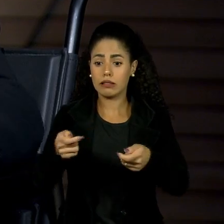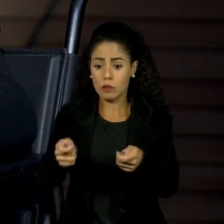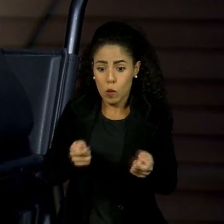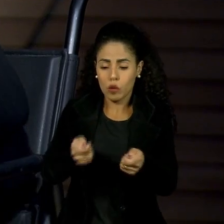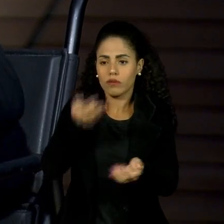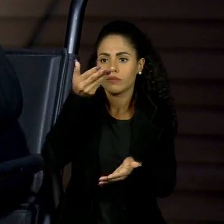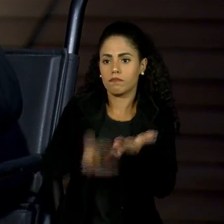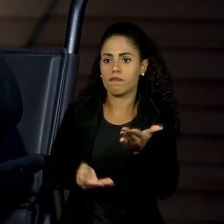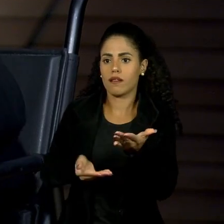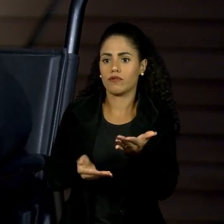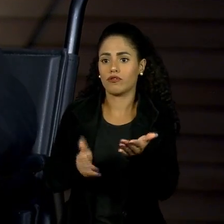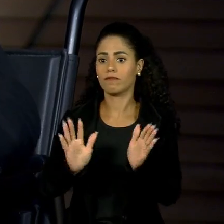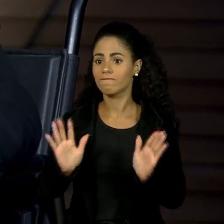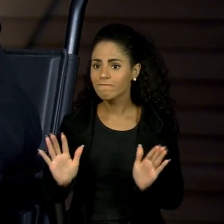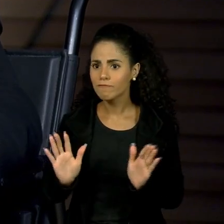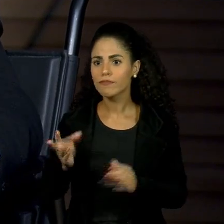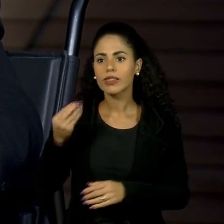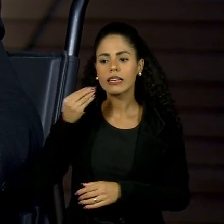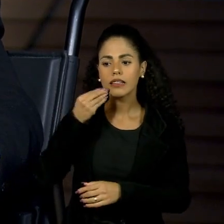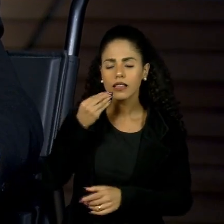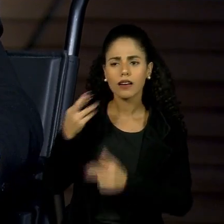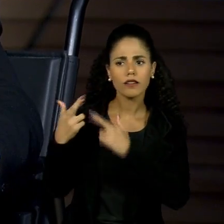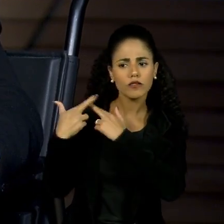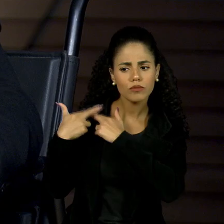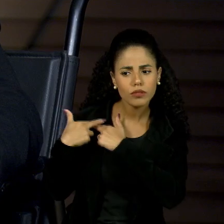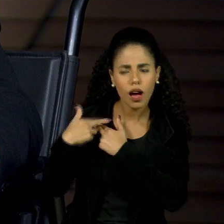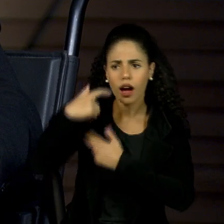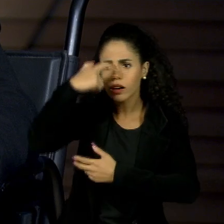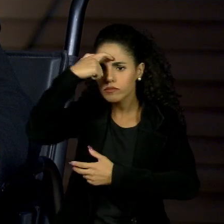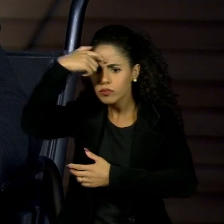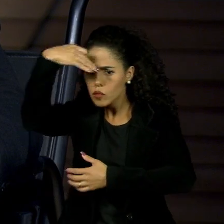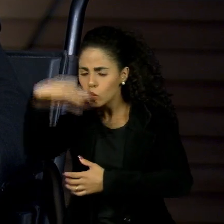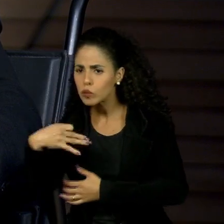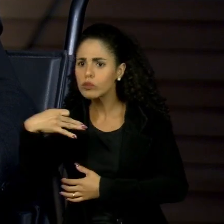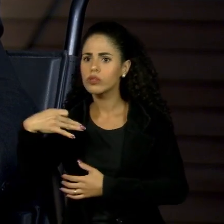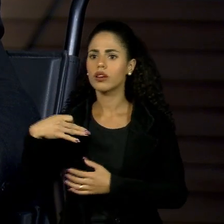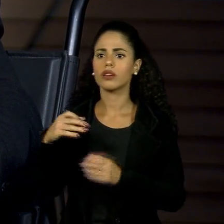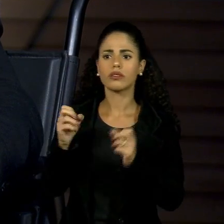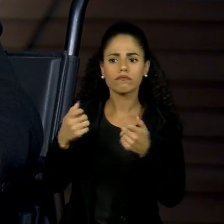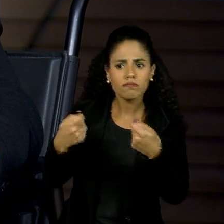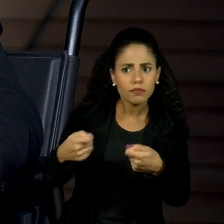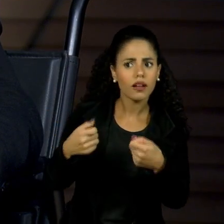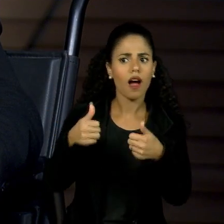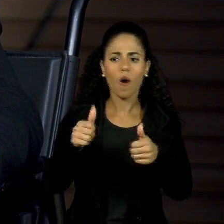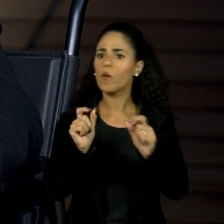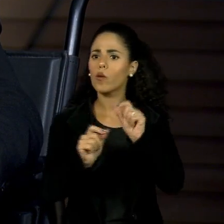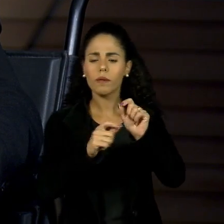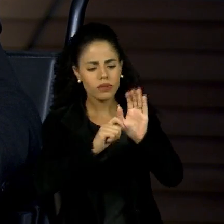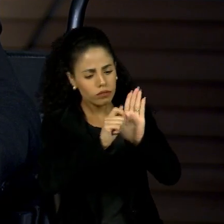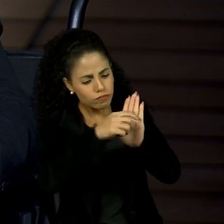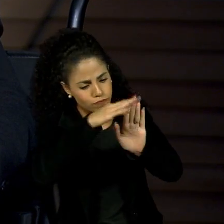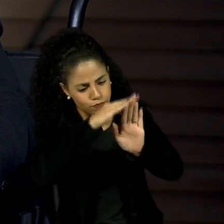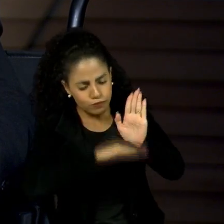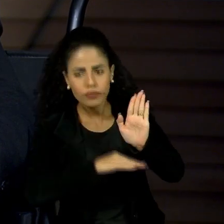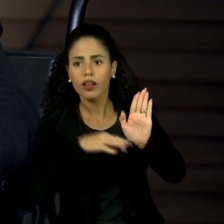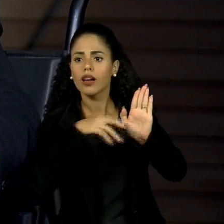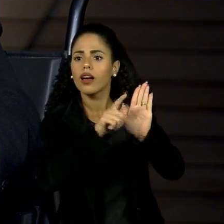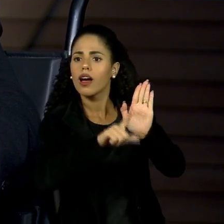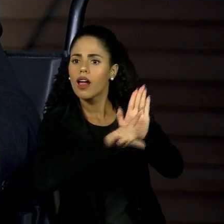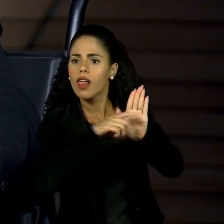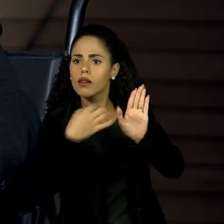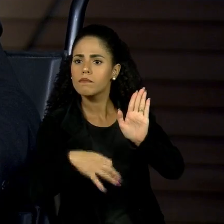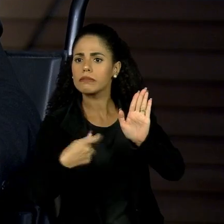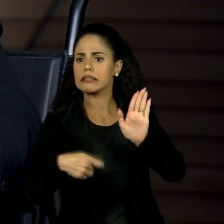de forma responsável é regulamentar, proteger os vulneráveis, amparar